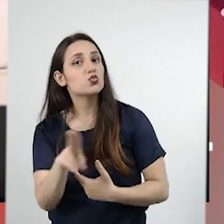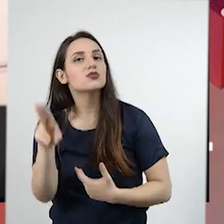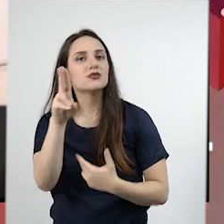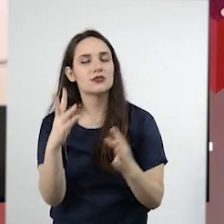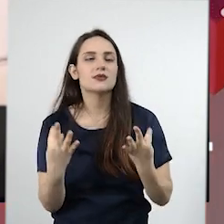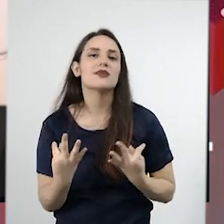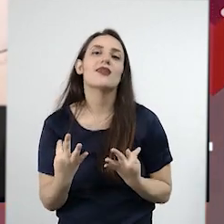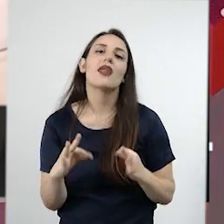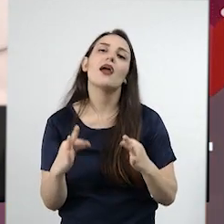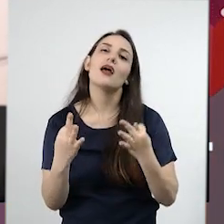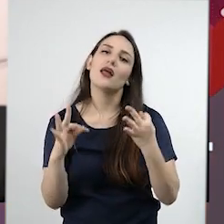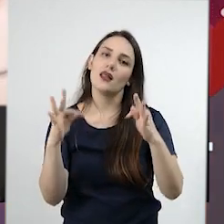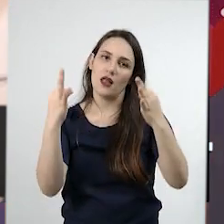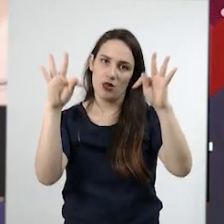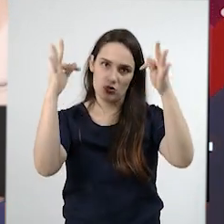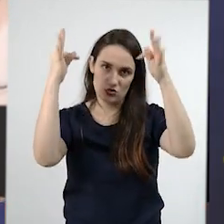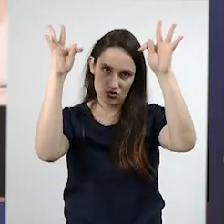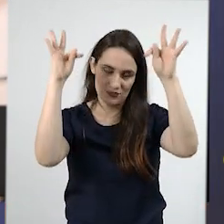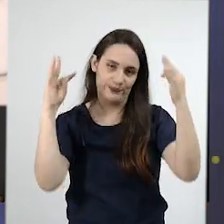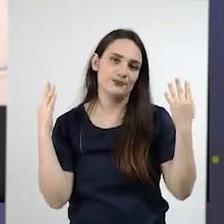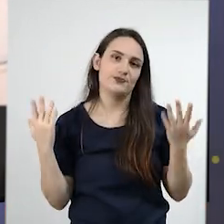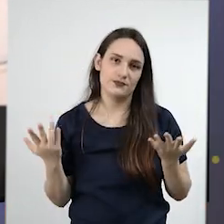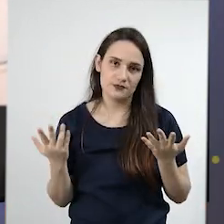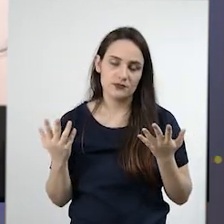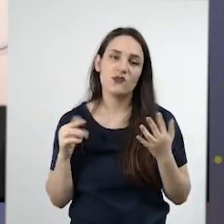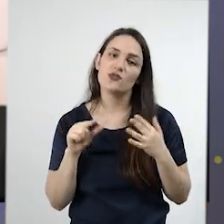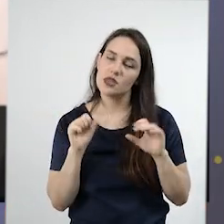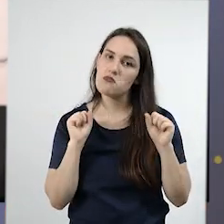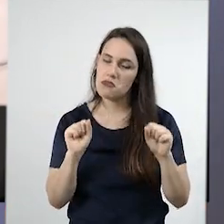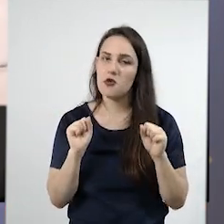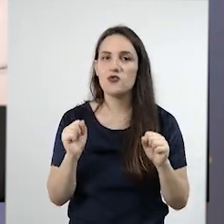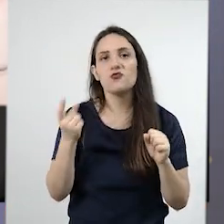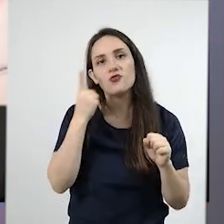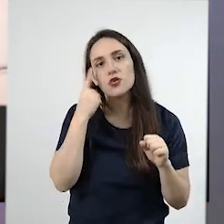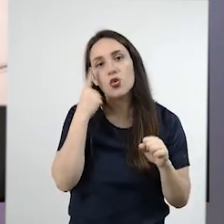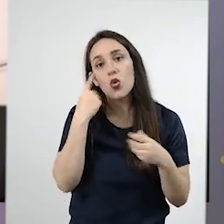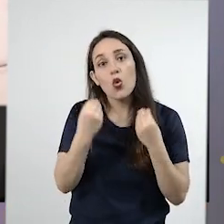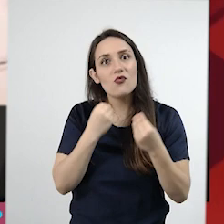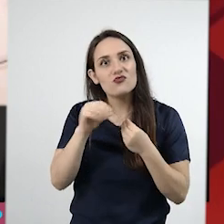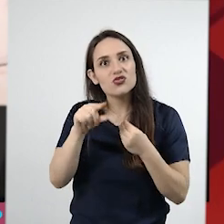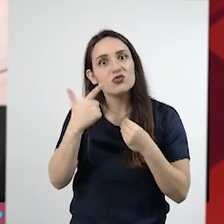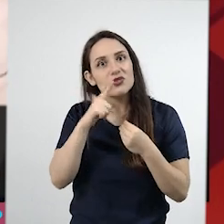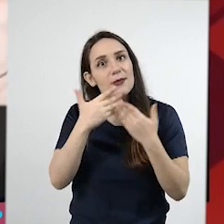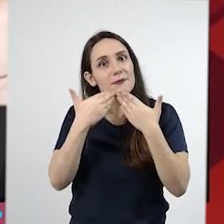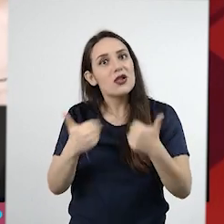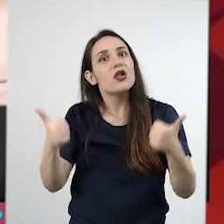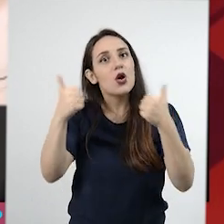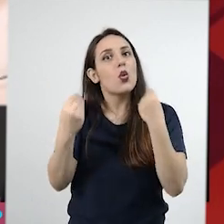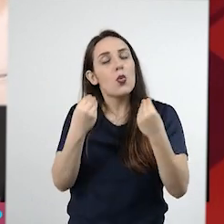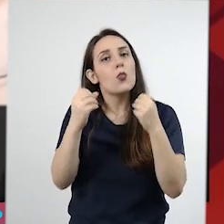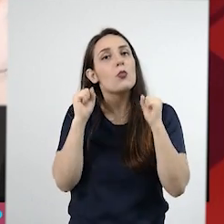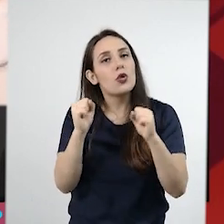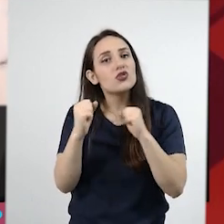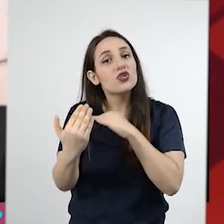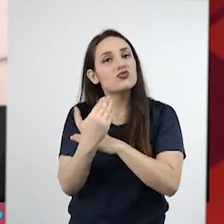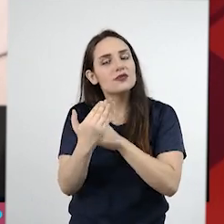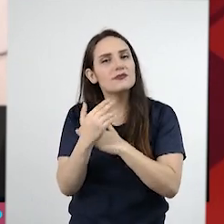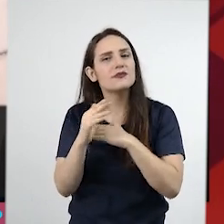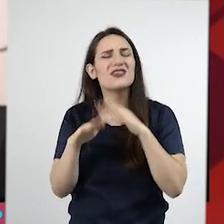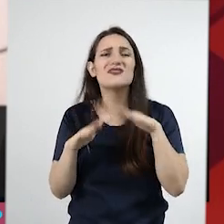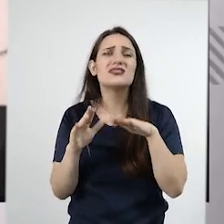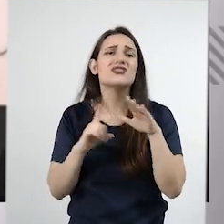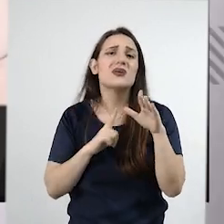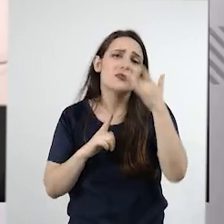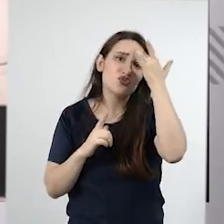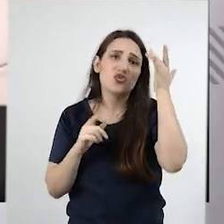possibilitou ver aonde a gente pode chegar e o que tudo isso pode auxiliar. Tanto é que pessoas que nunca tiveram contato com as